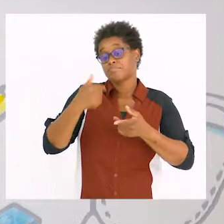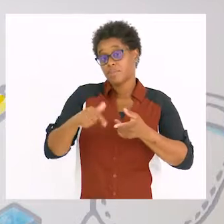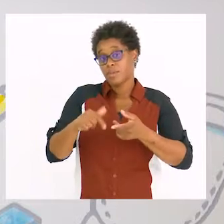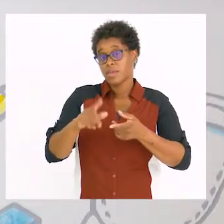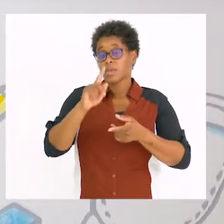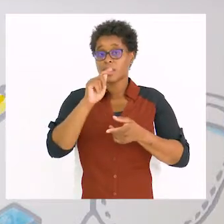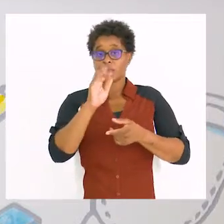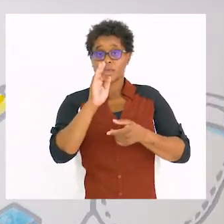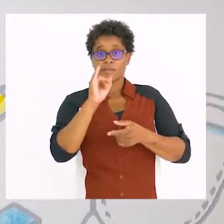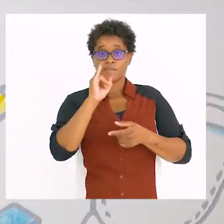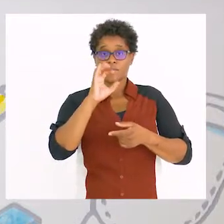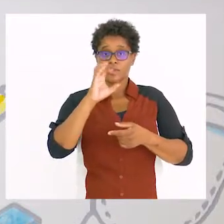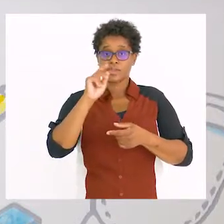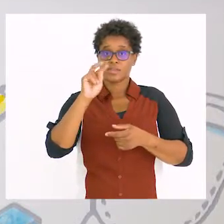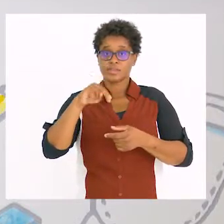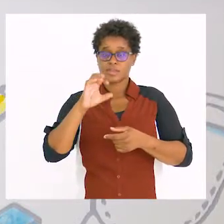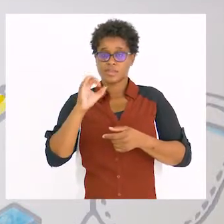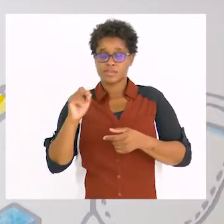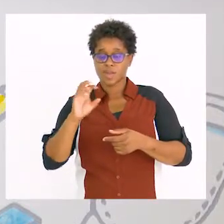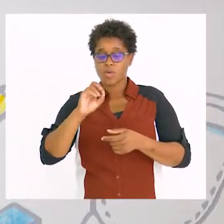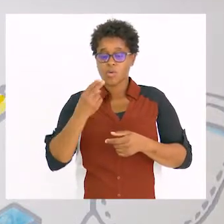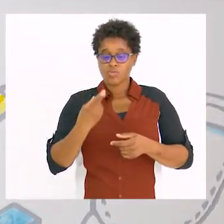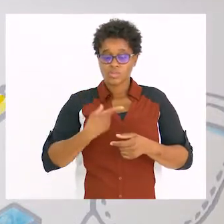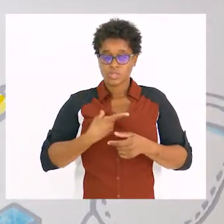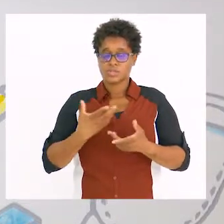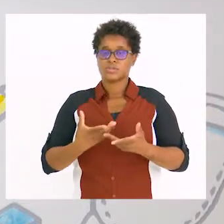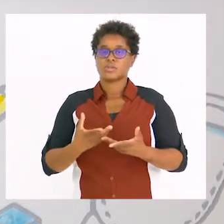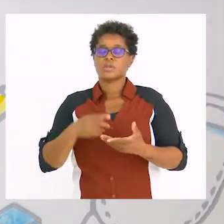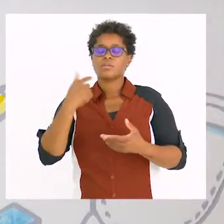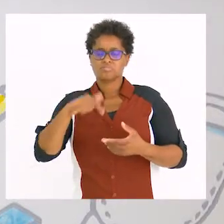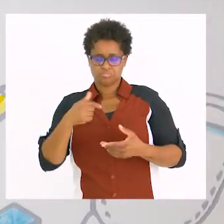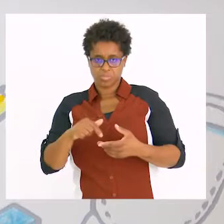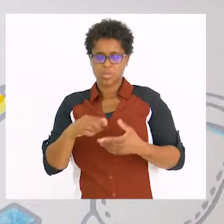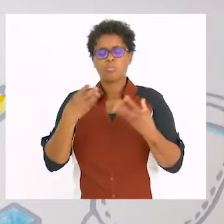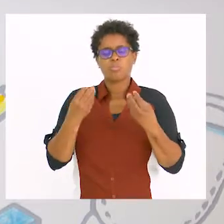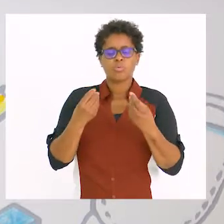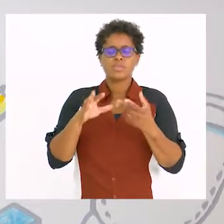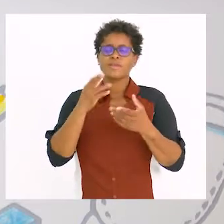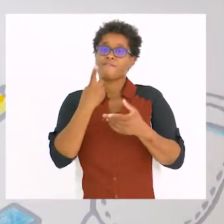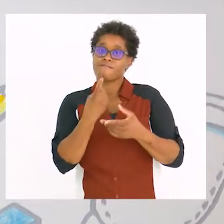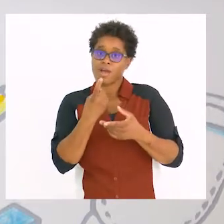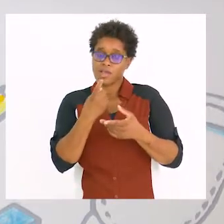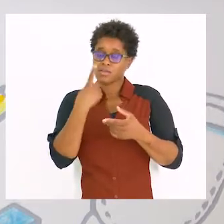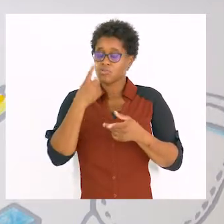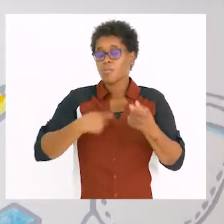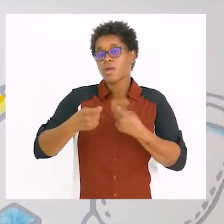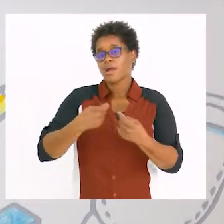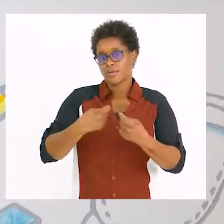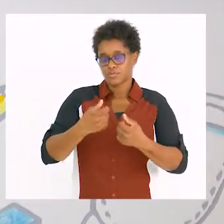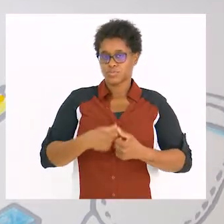a eficiência. Ou seja, existem muitas falhas no